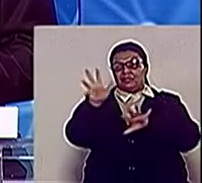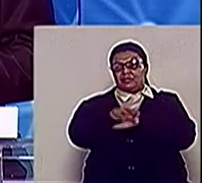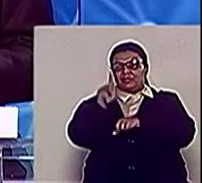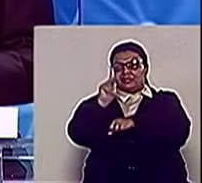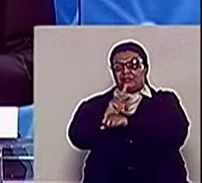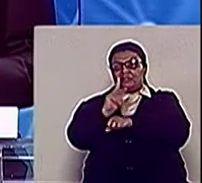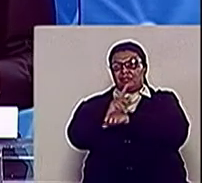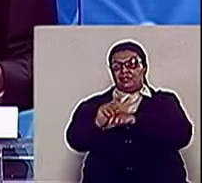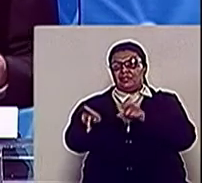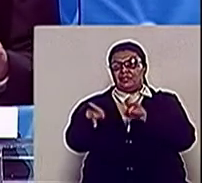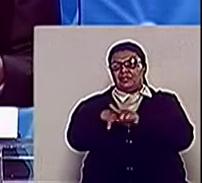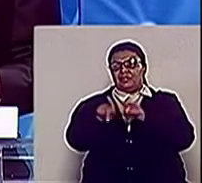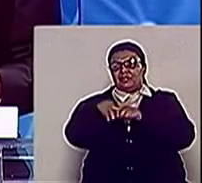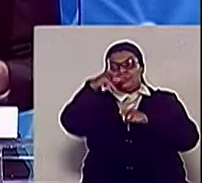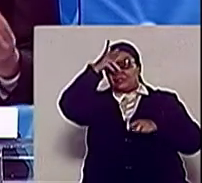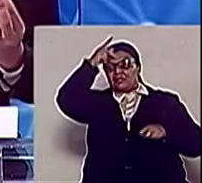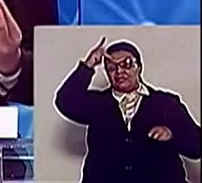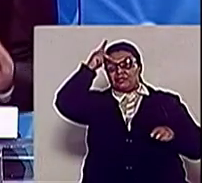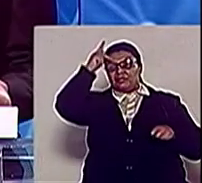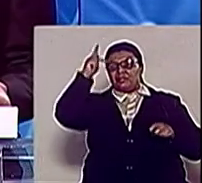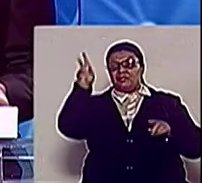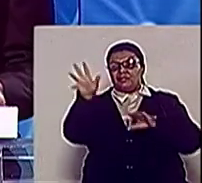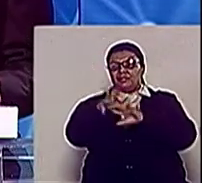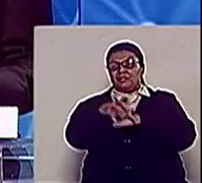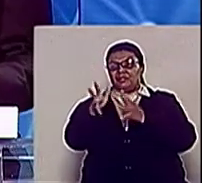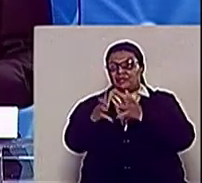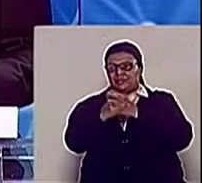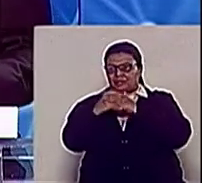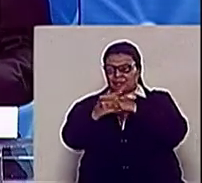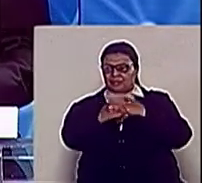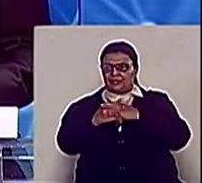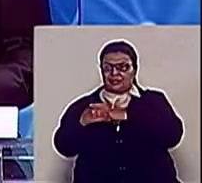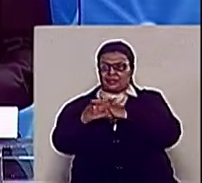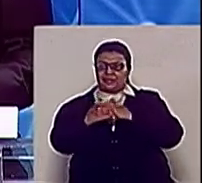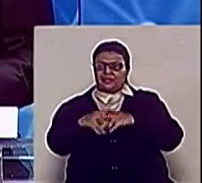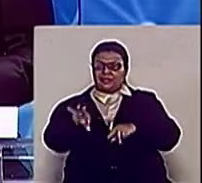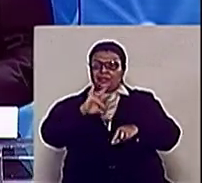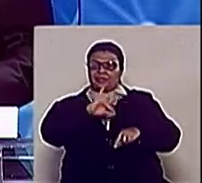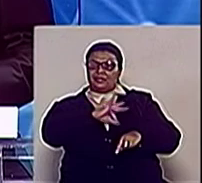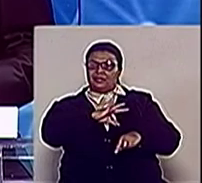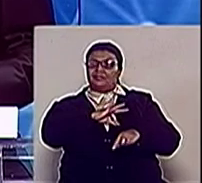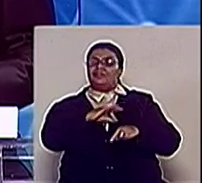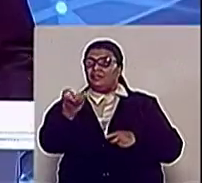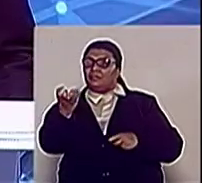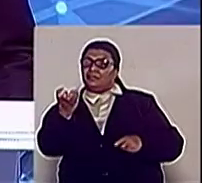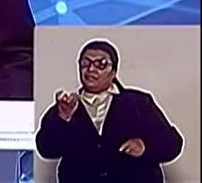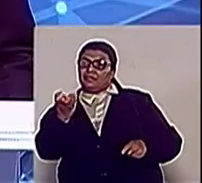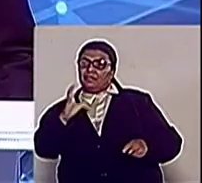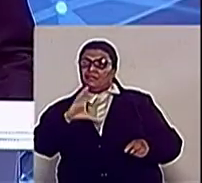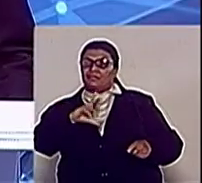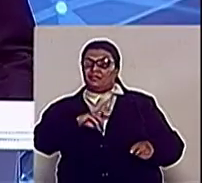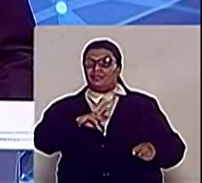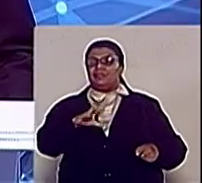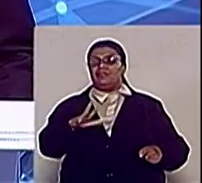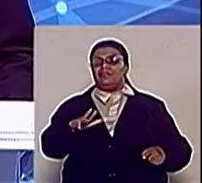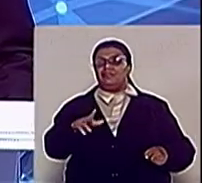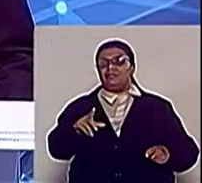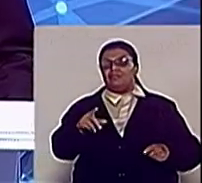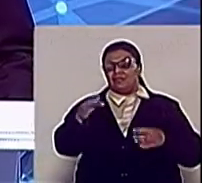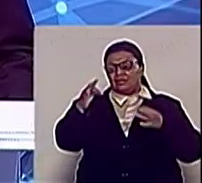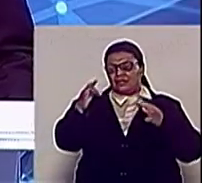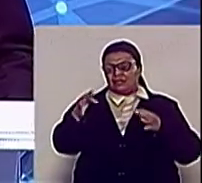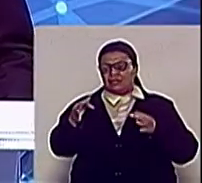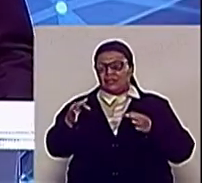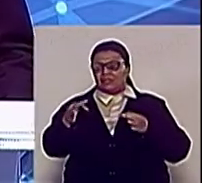prefeitura. O que precisa é integrar a nossa guarda municipal com a polícia civil e com a polícia militar. A corrupção é um mal